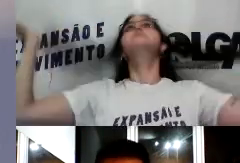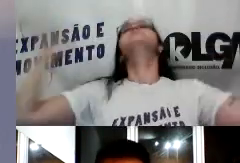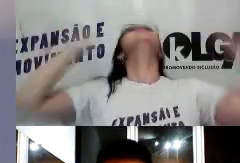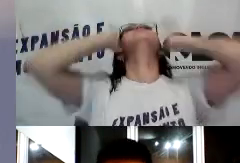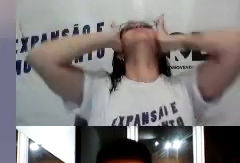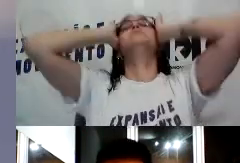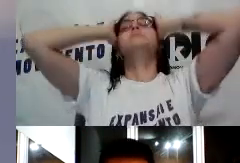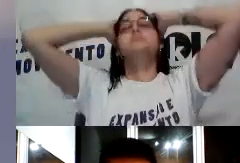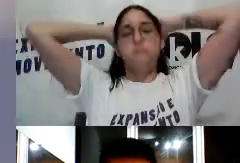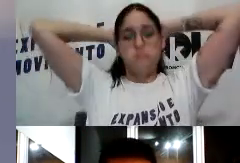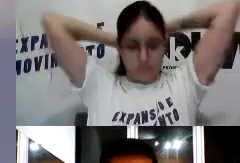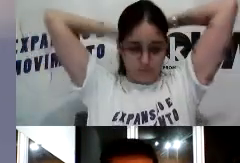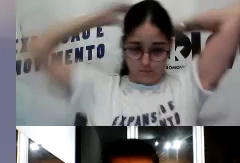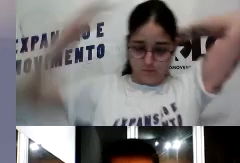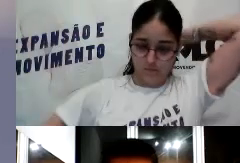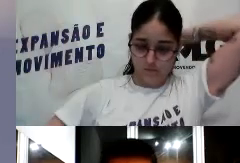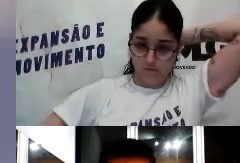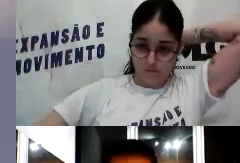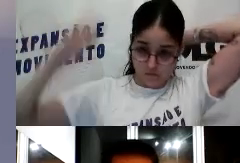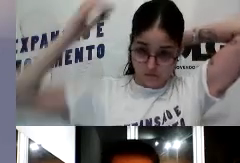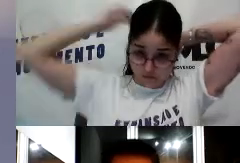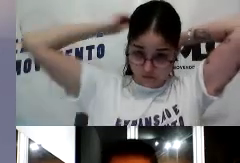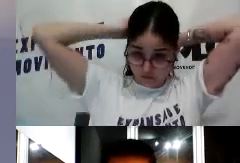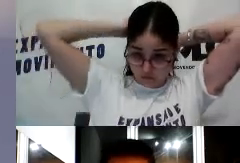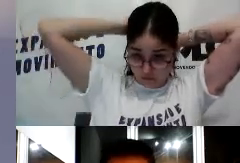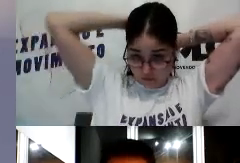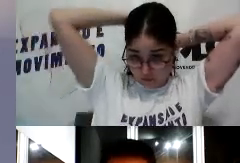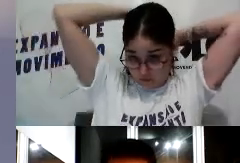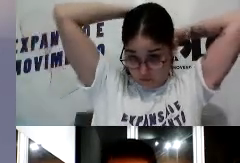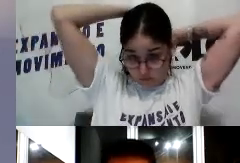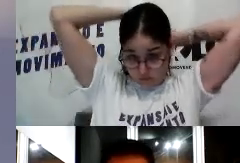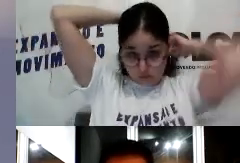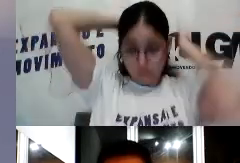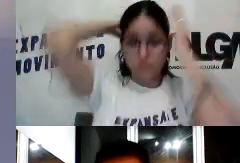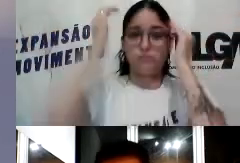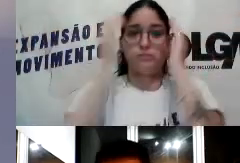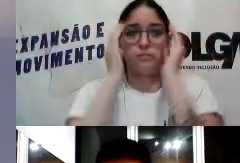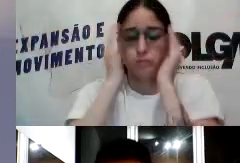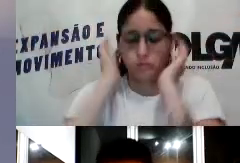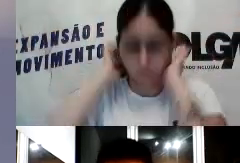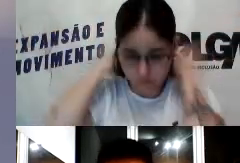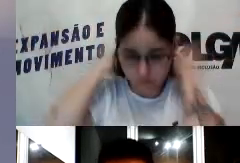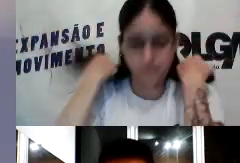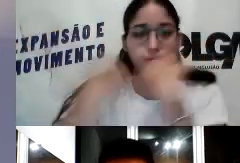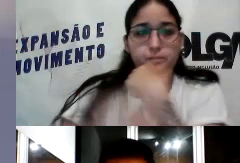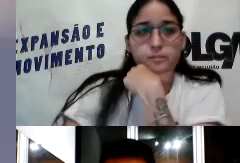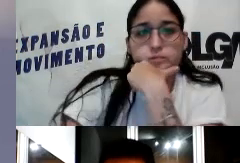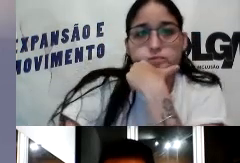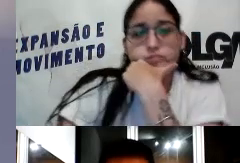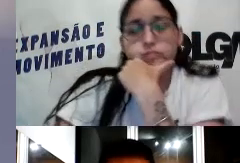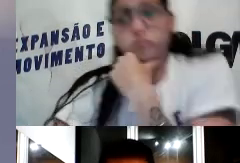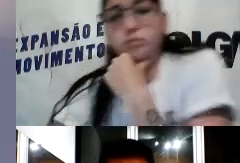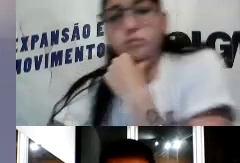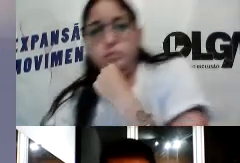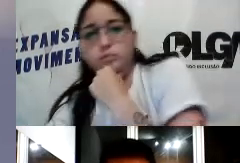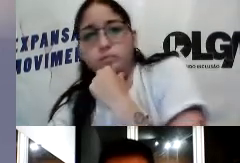pais e tirando as dúvidas. E na alta, ele encaminhou os pais para um grupo de pais, para que essa